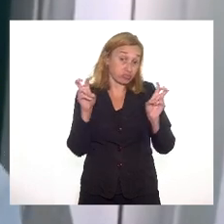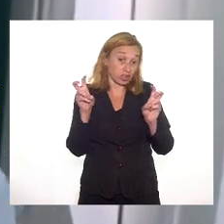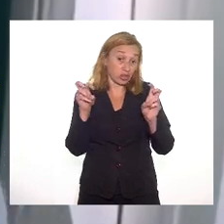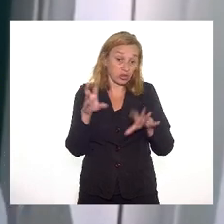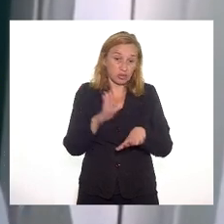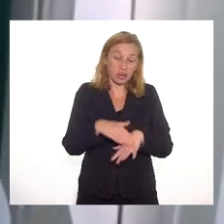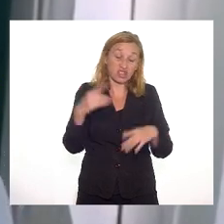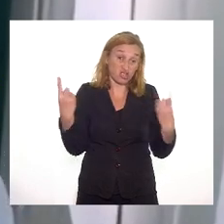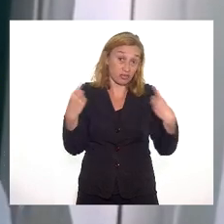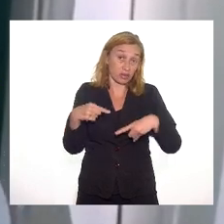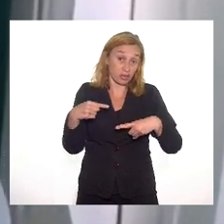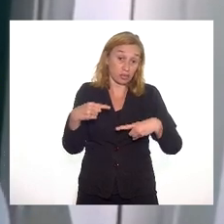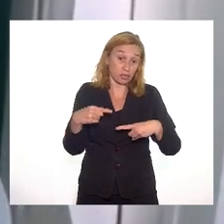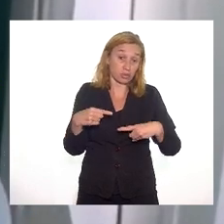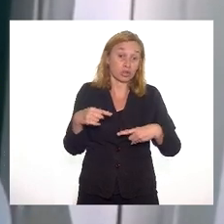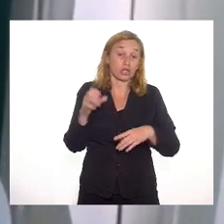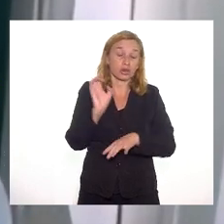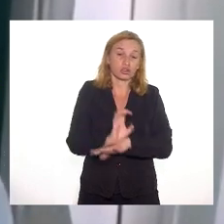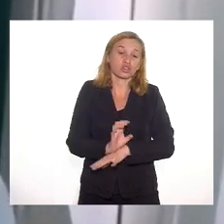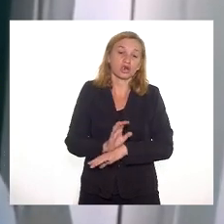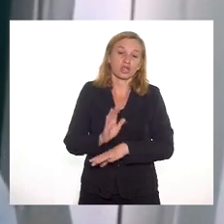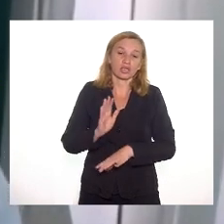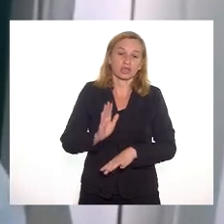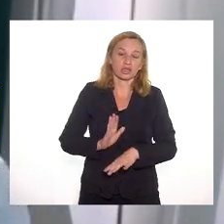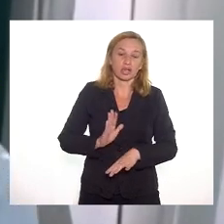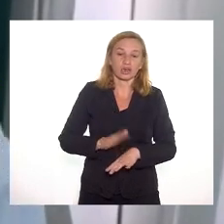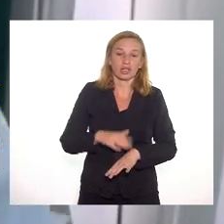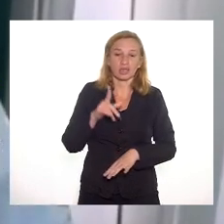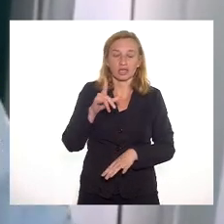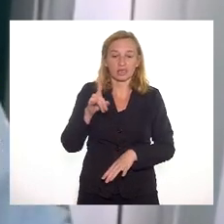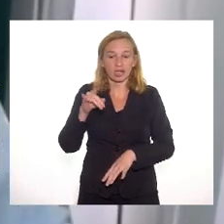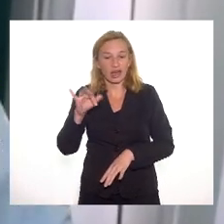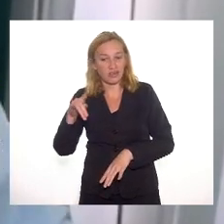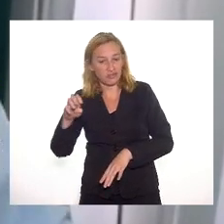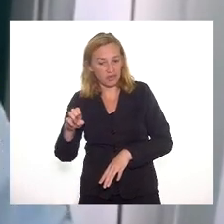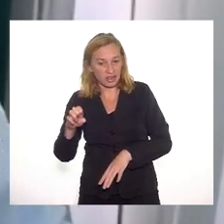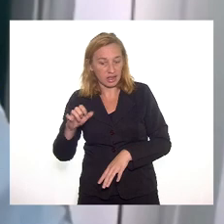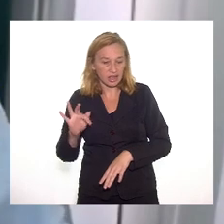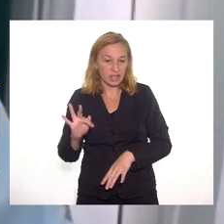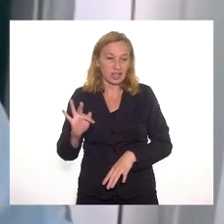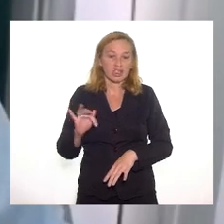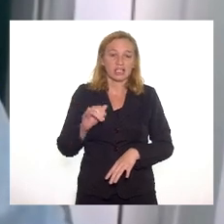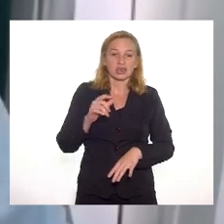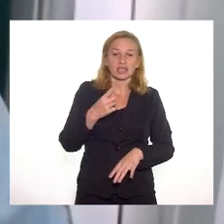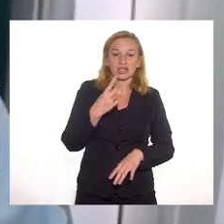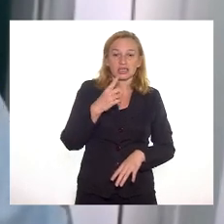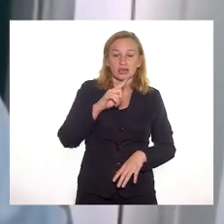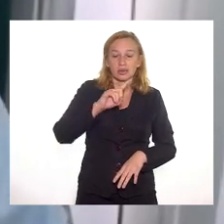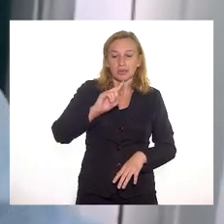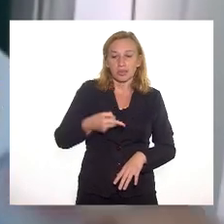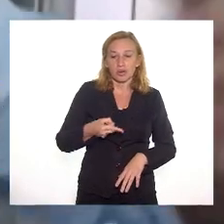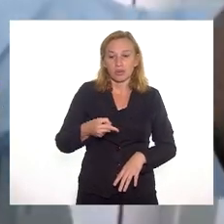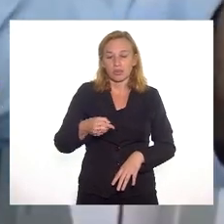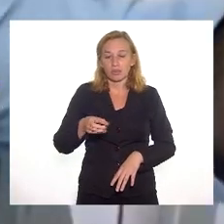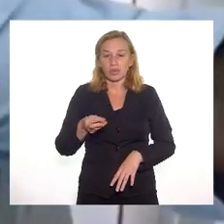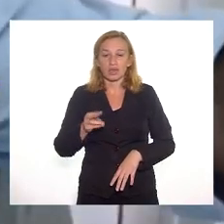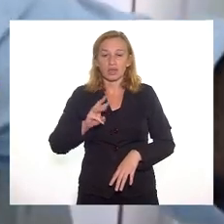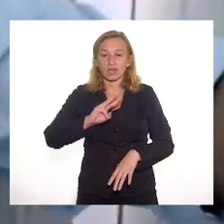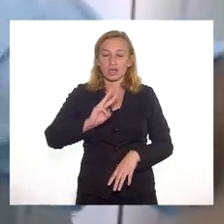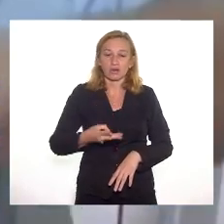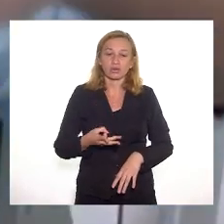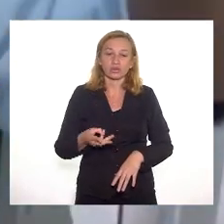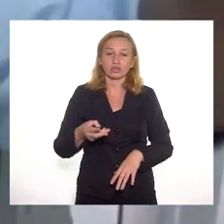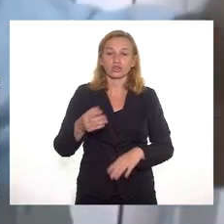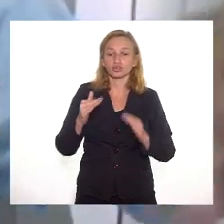mais desafiadores num Estado que tem um déficit habitacional que gira em torno de 500.000 de moradias. Né? É o nosso déficit